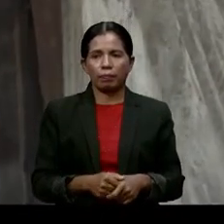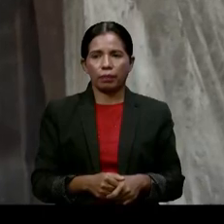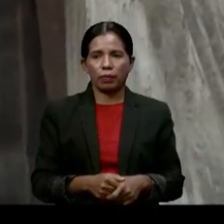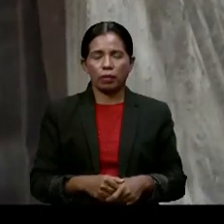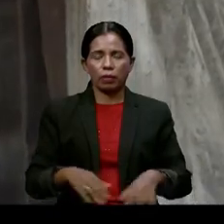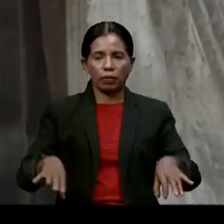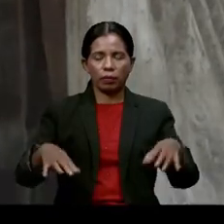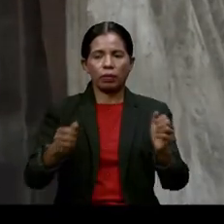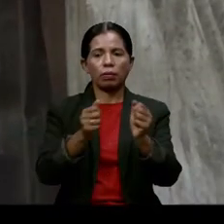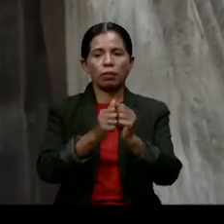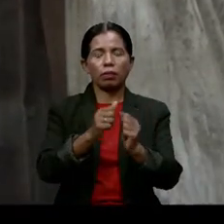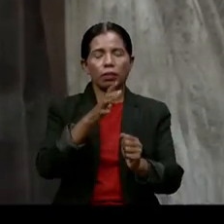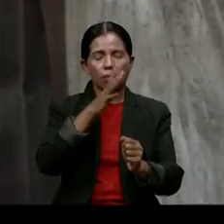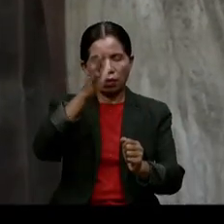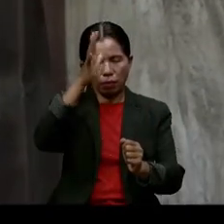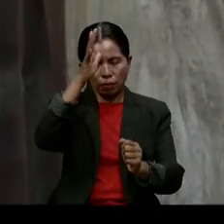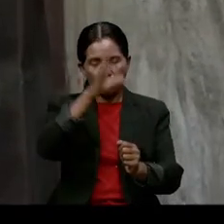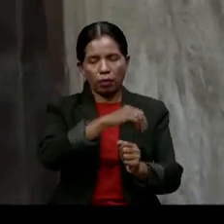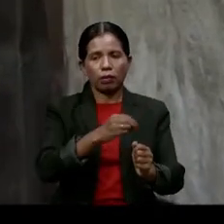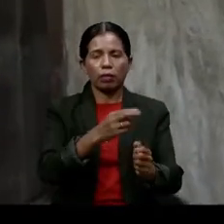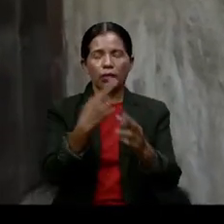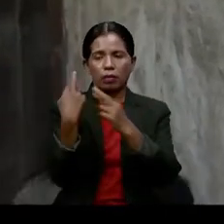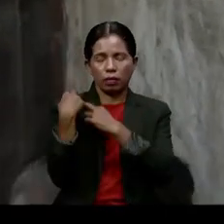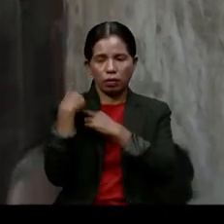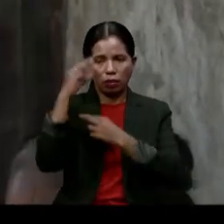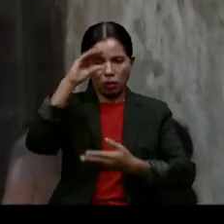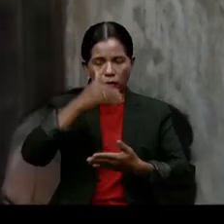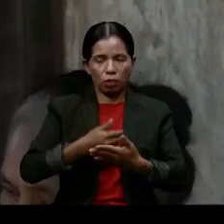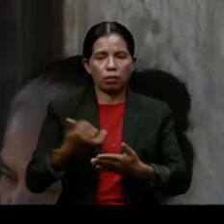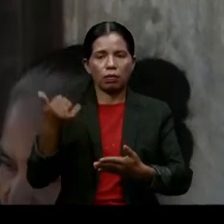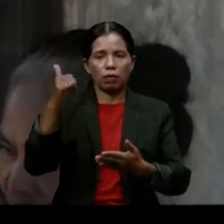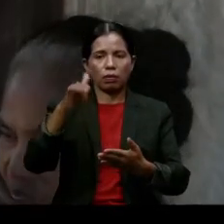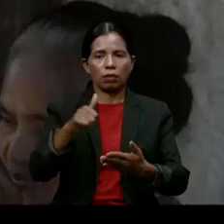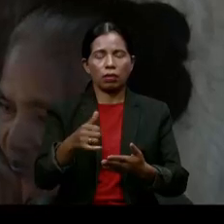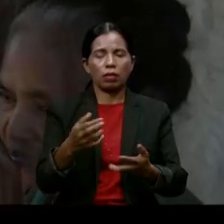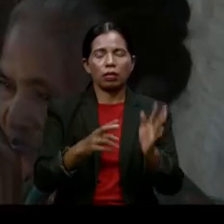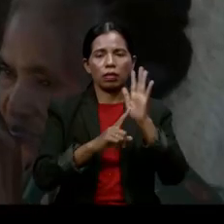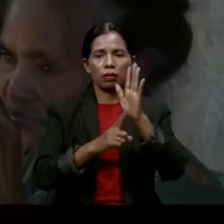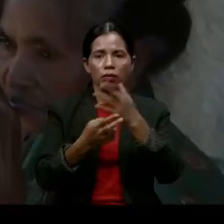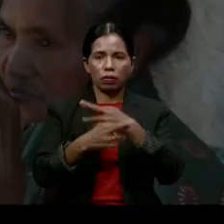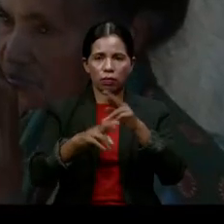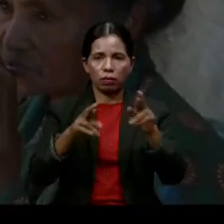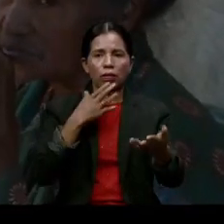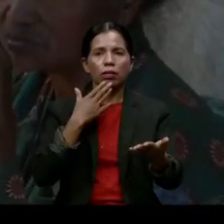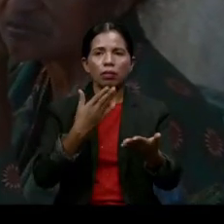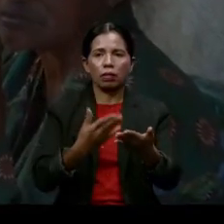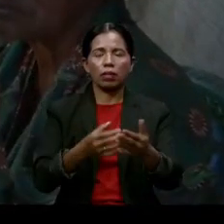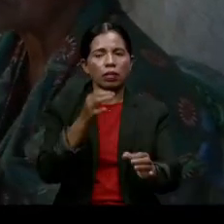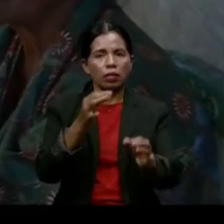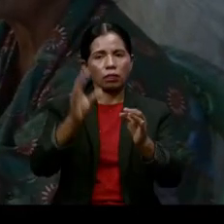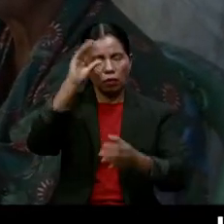Esforço russi ina no aman nian, o de responsabiliza oansira, a tu resultado diak, mas que oansira